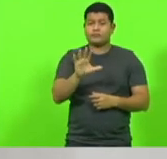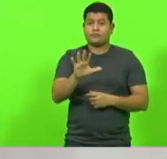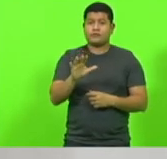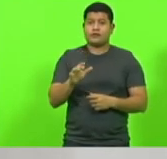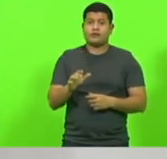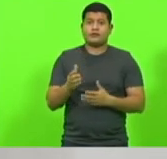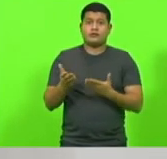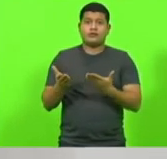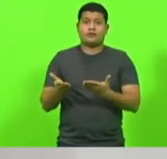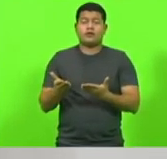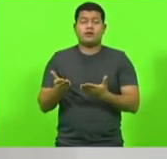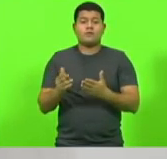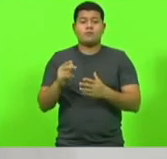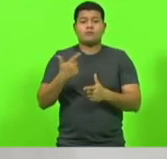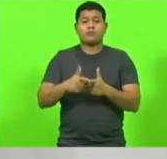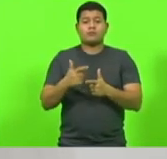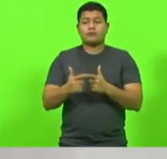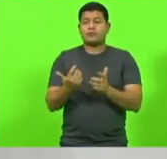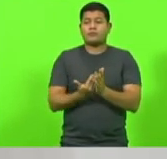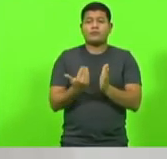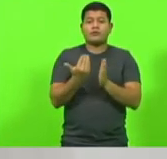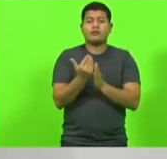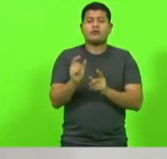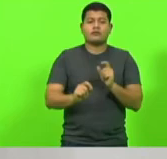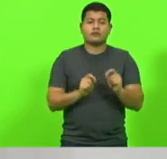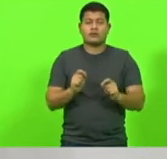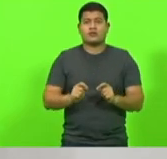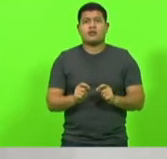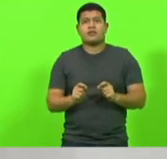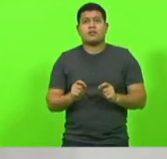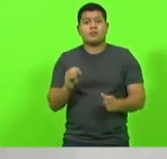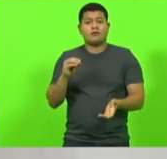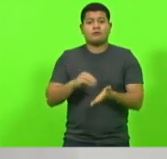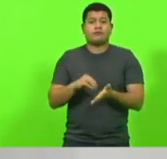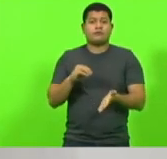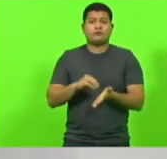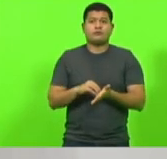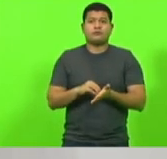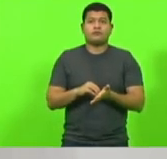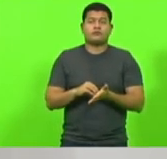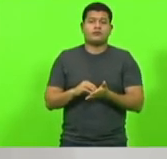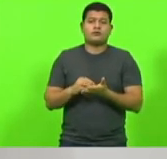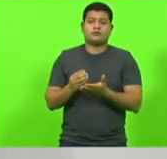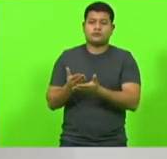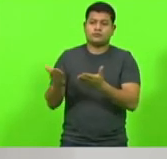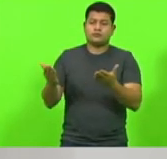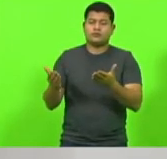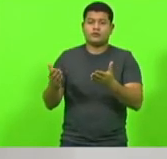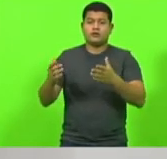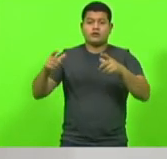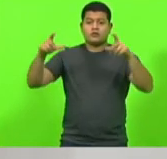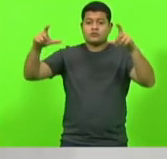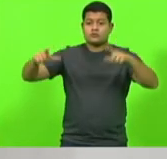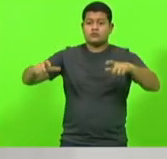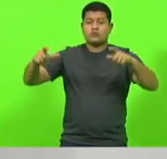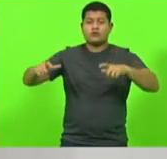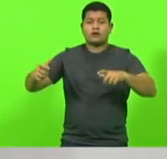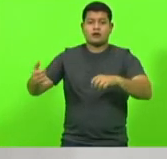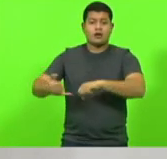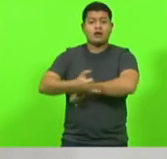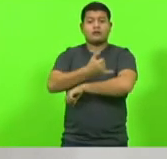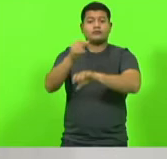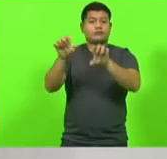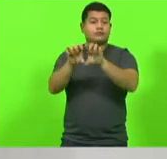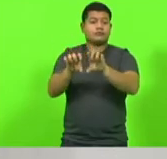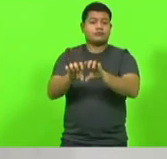questão seria maior em razão da falta de galpões, de pavilhões, de infraestrutura que